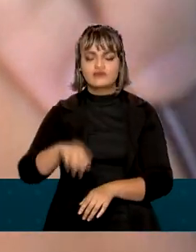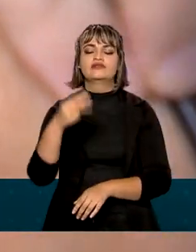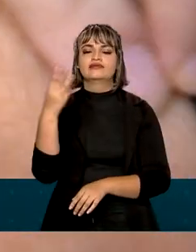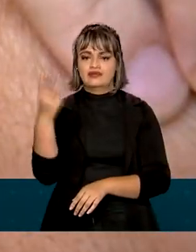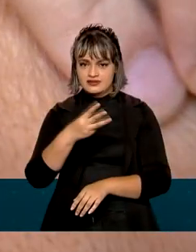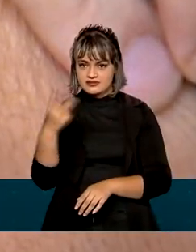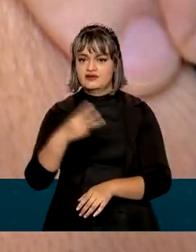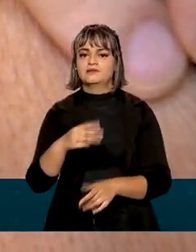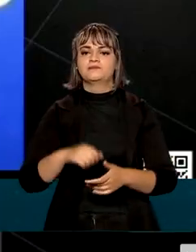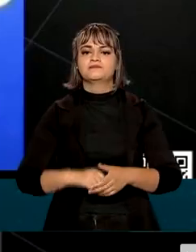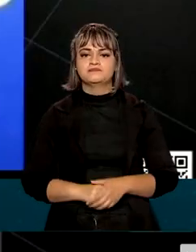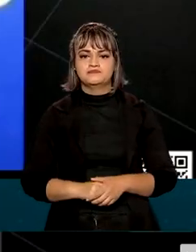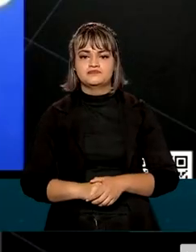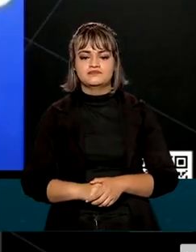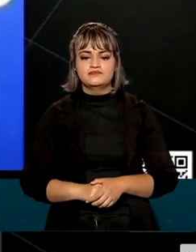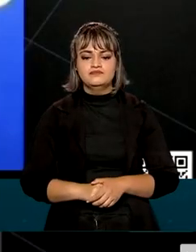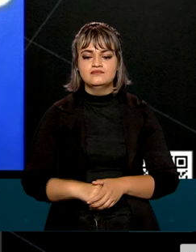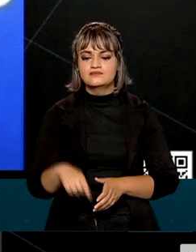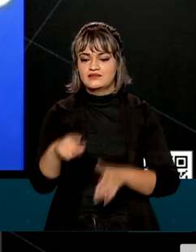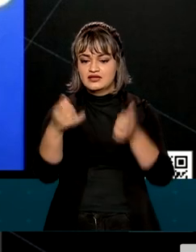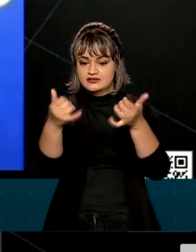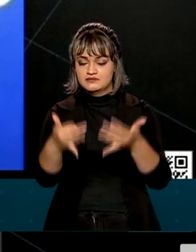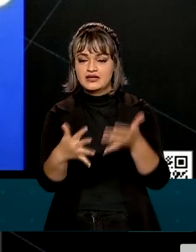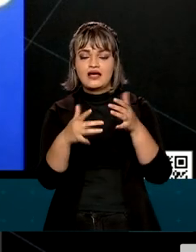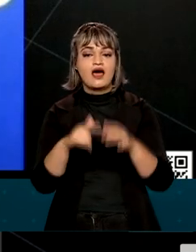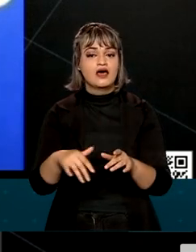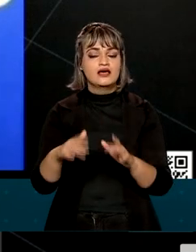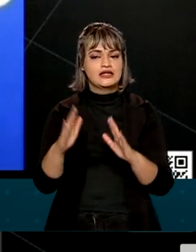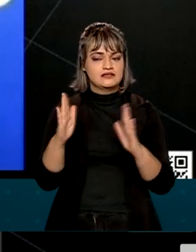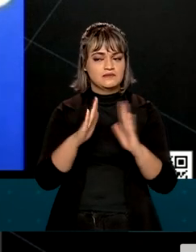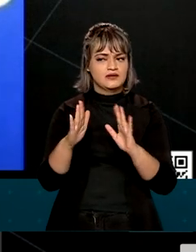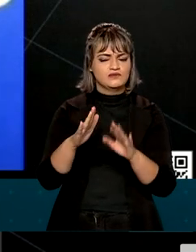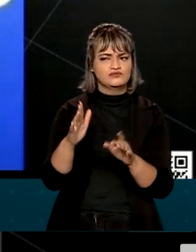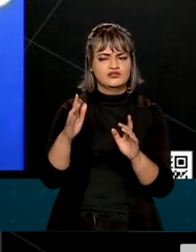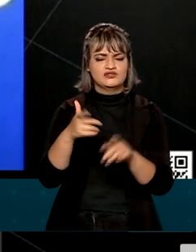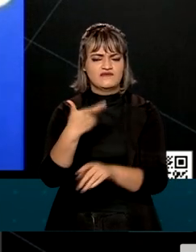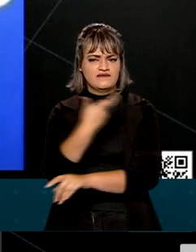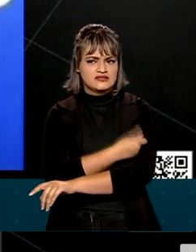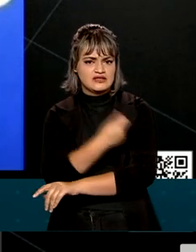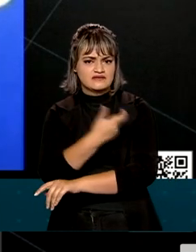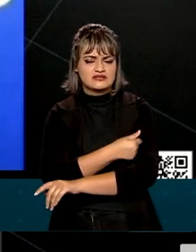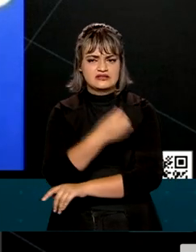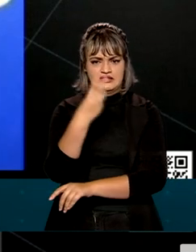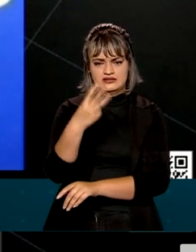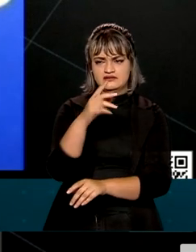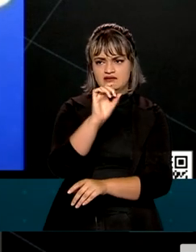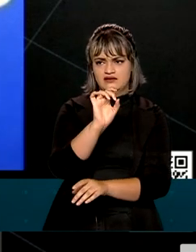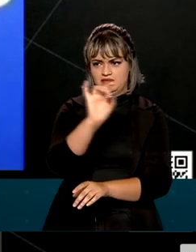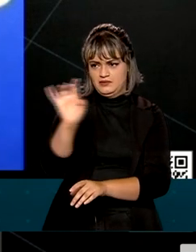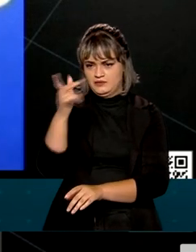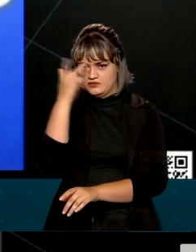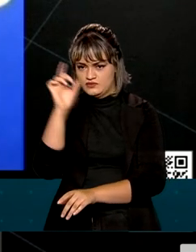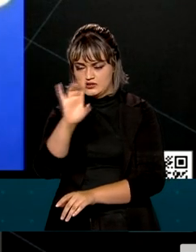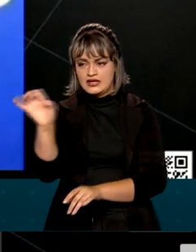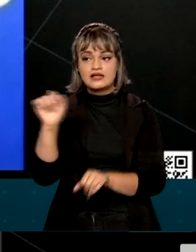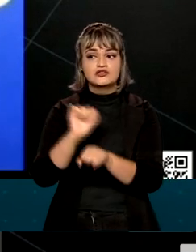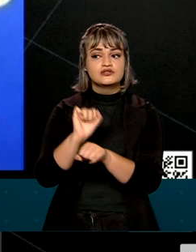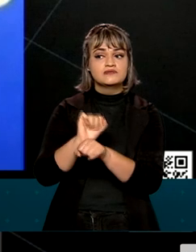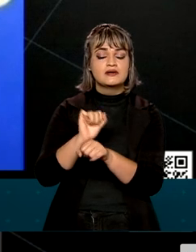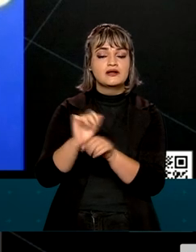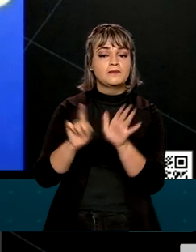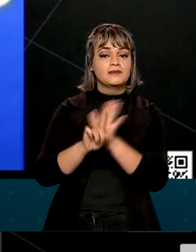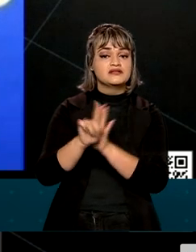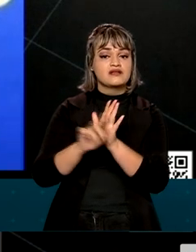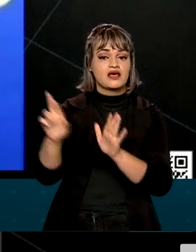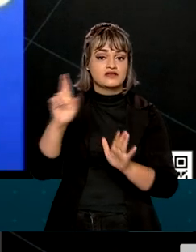terceira dose de reforço e quanto completando desse esquema de vacinação esperamos os dados de uma